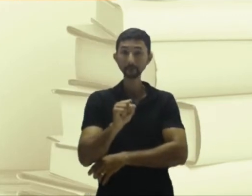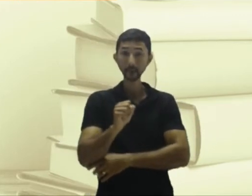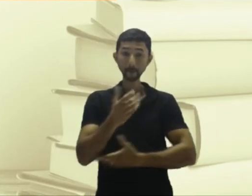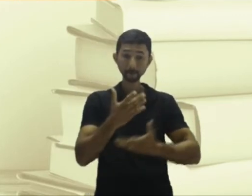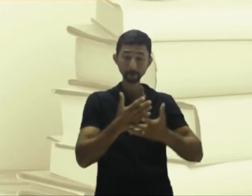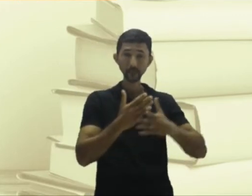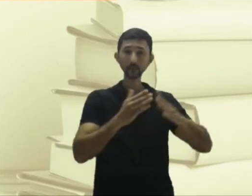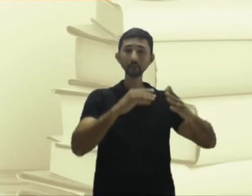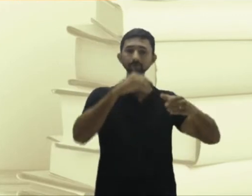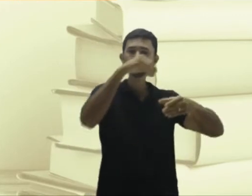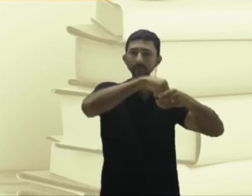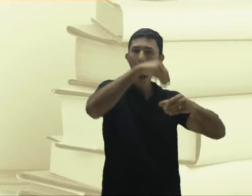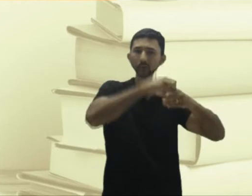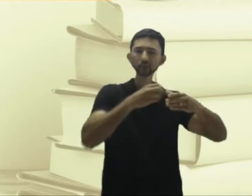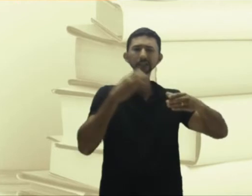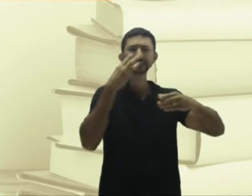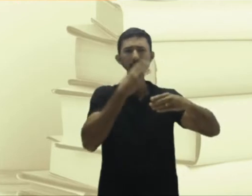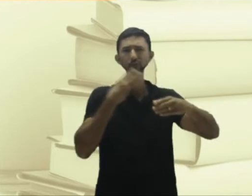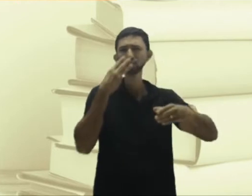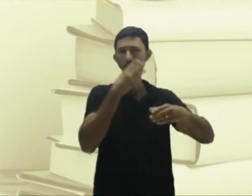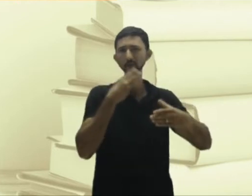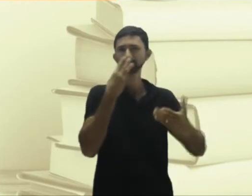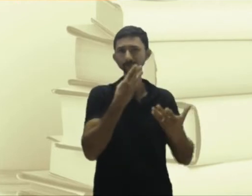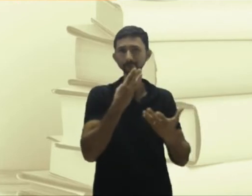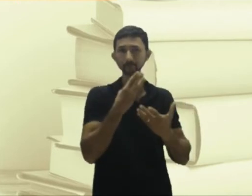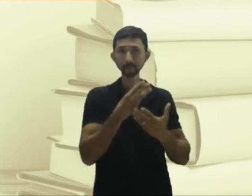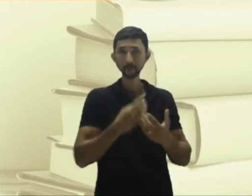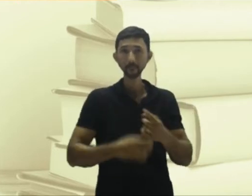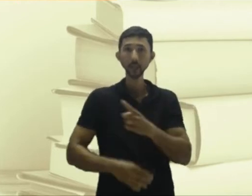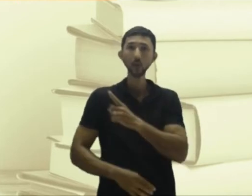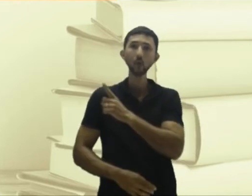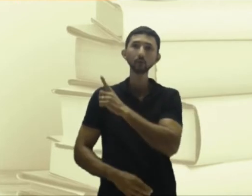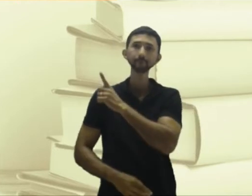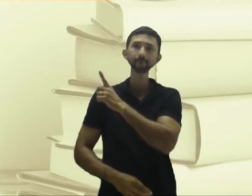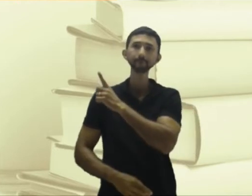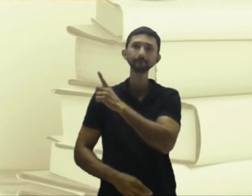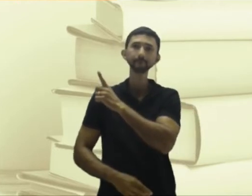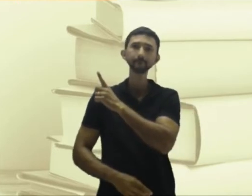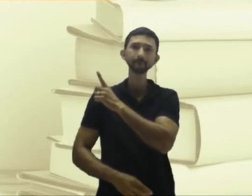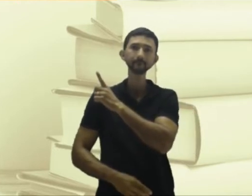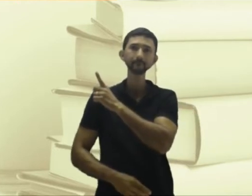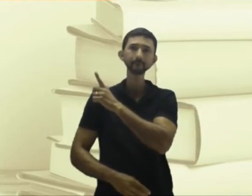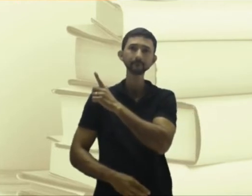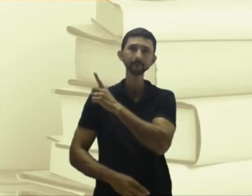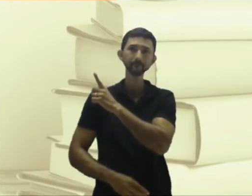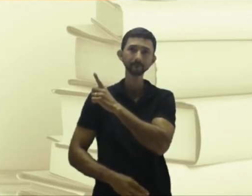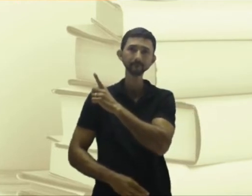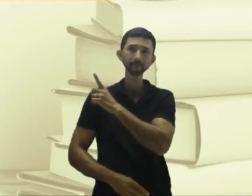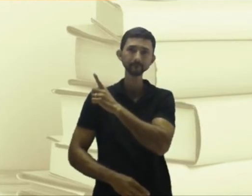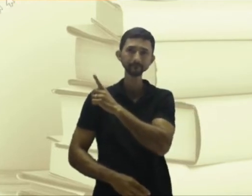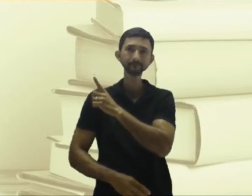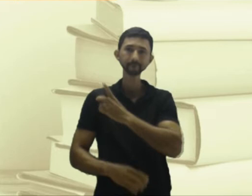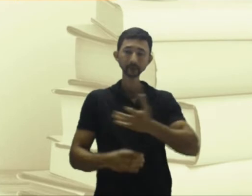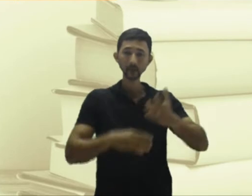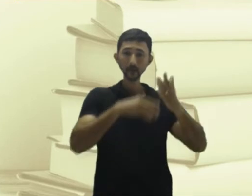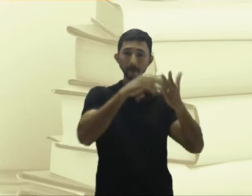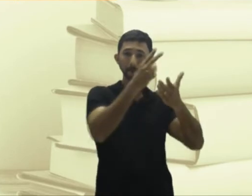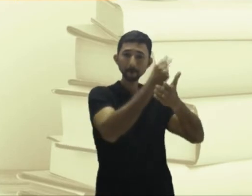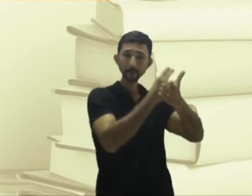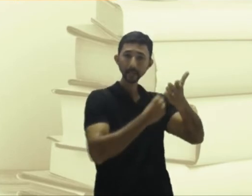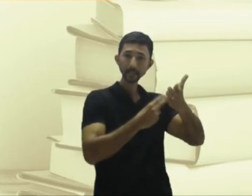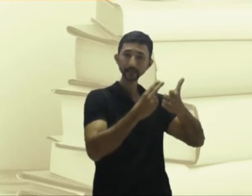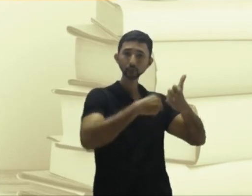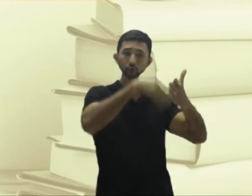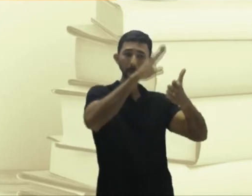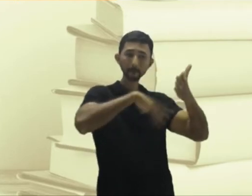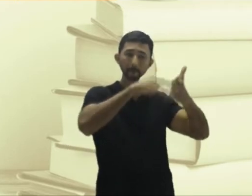principais engenhos de açúcar. Aqui nós temos, voltemos aqui para o slide, aqui nós temos uma representação, uma